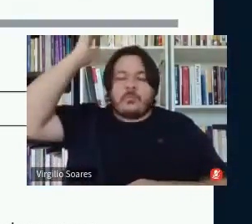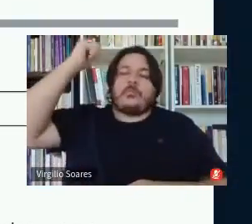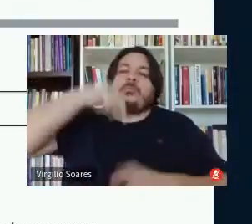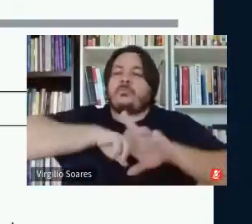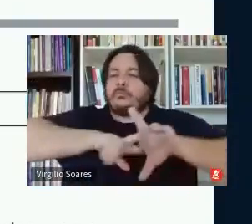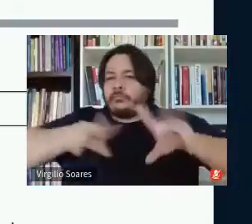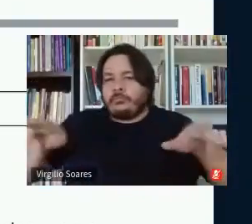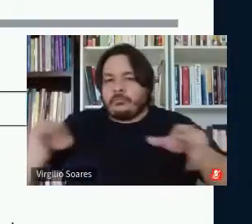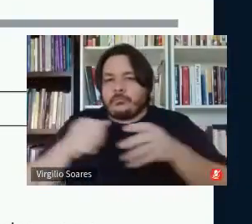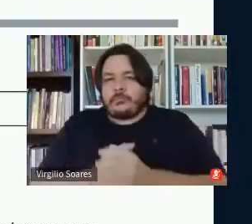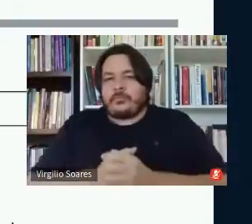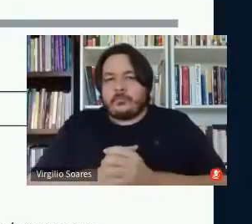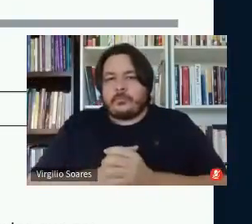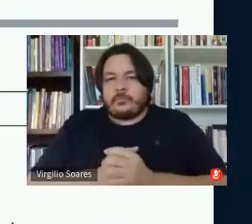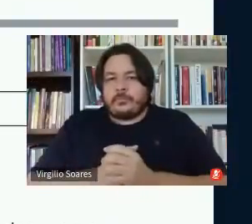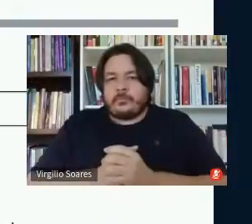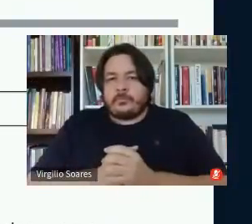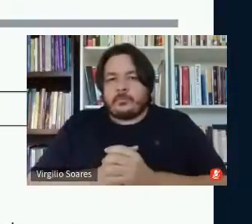enfim.